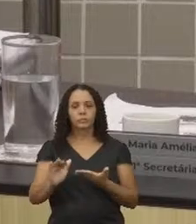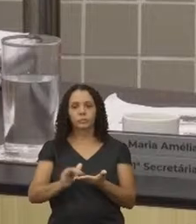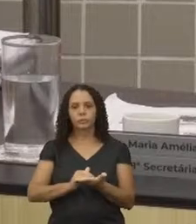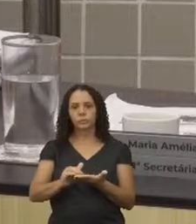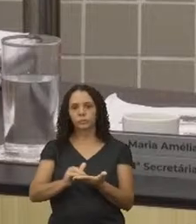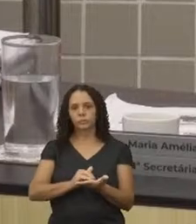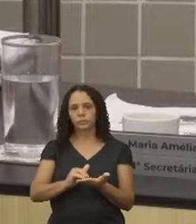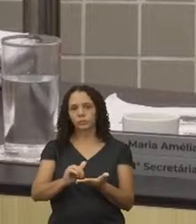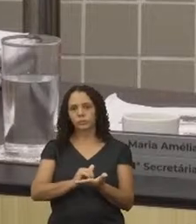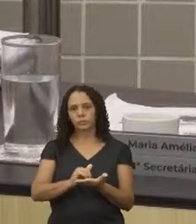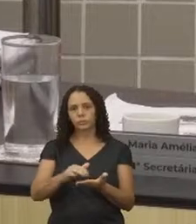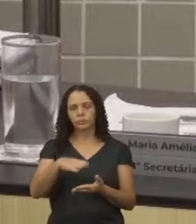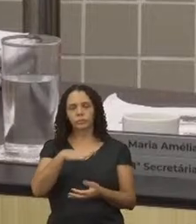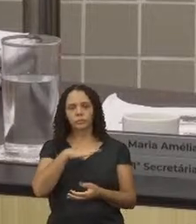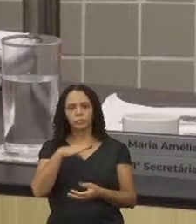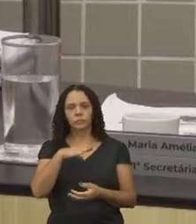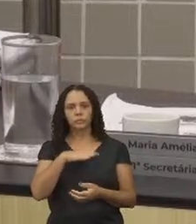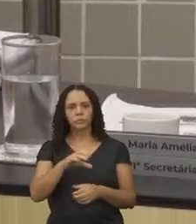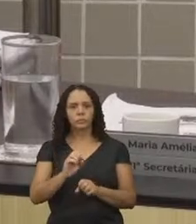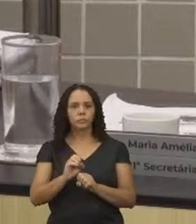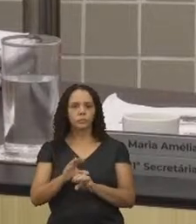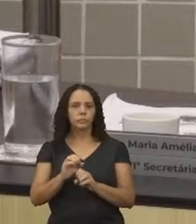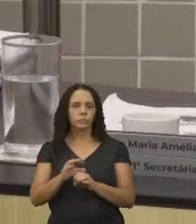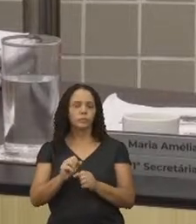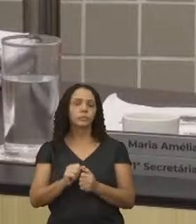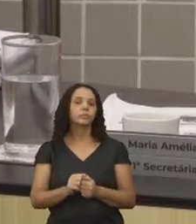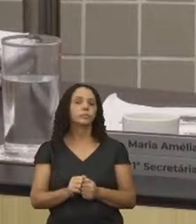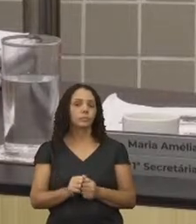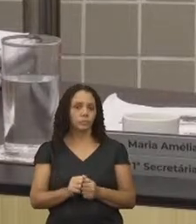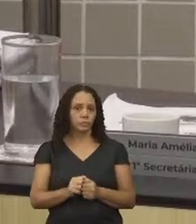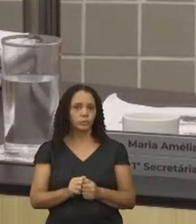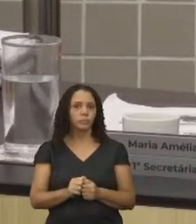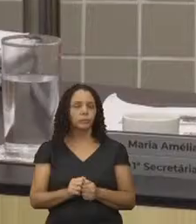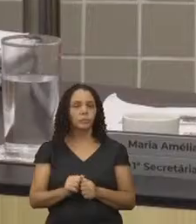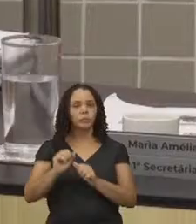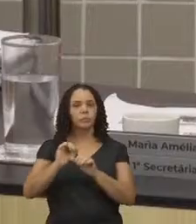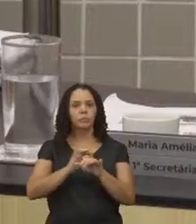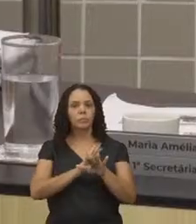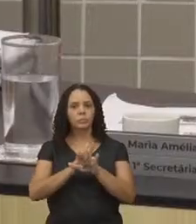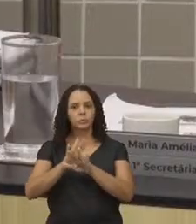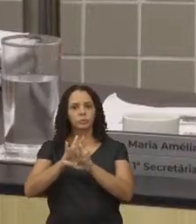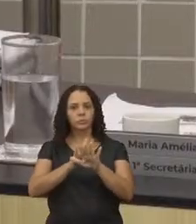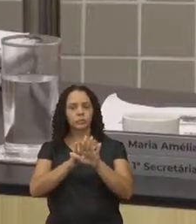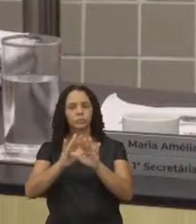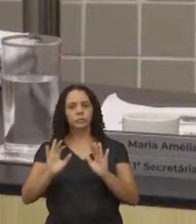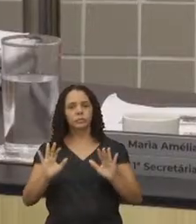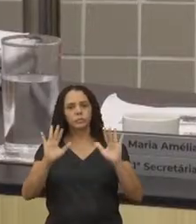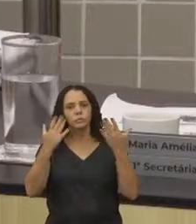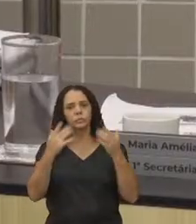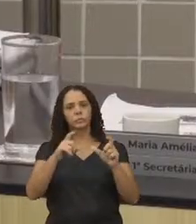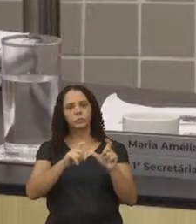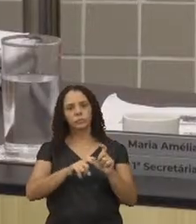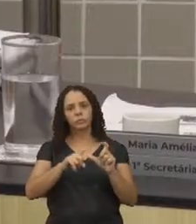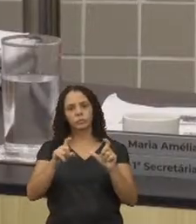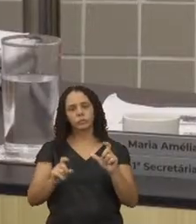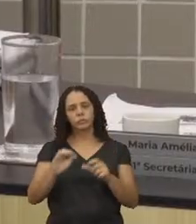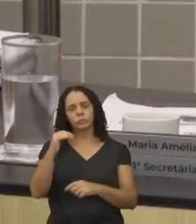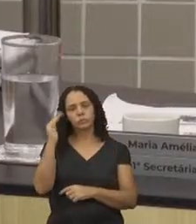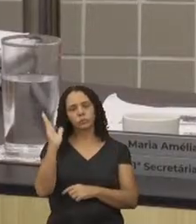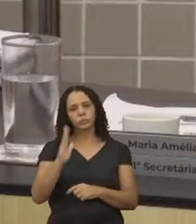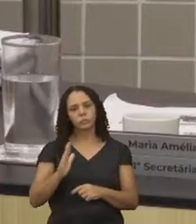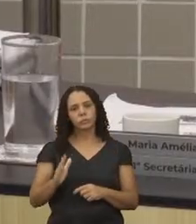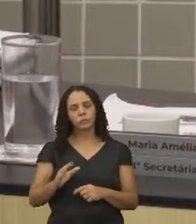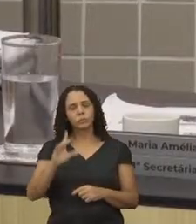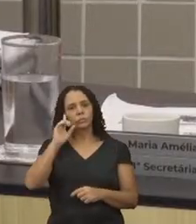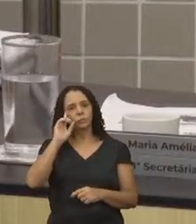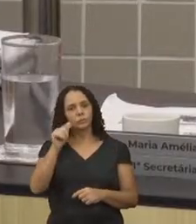Secretaria Municipal de Educação, pela brilhante realização do desfile cívico em comemoração ao Dia da Independência do Brasil,